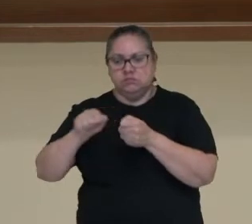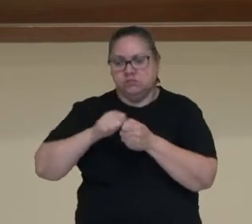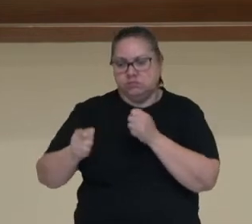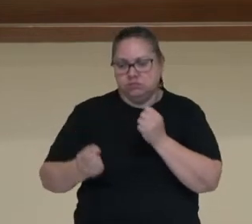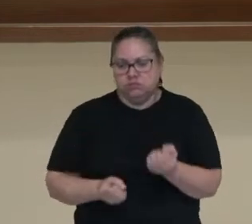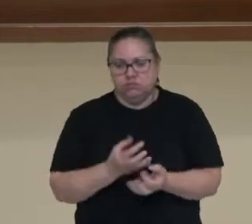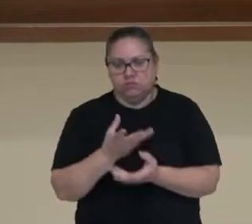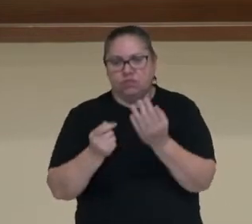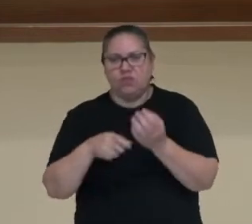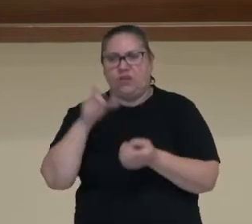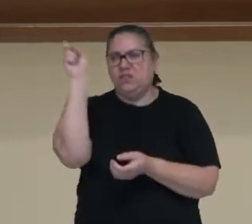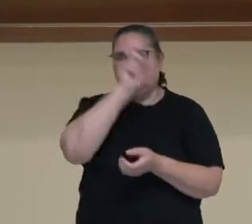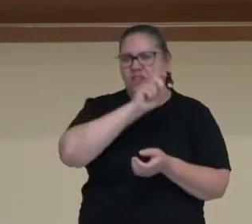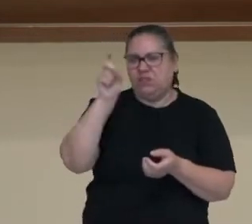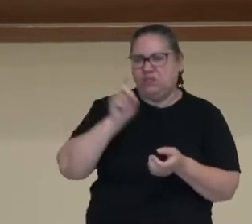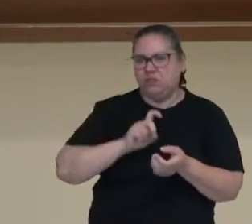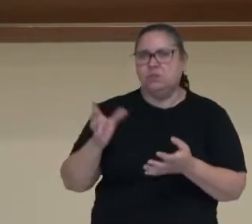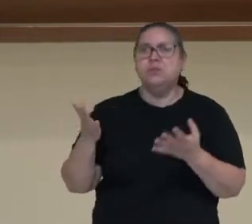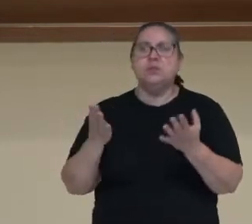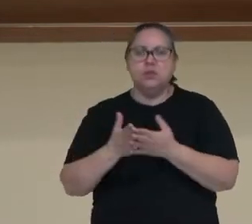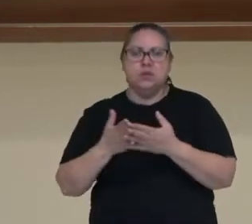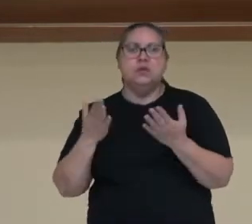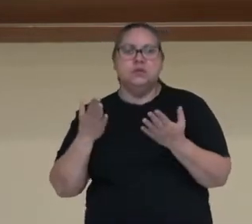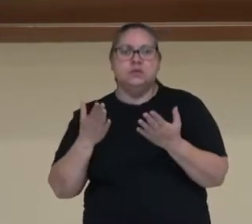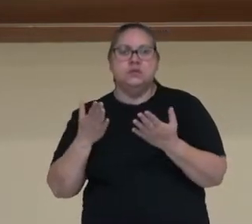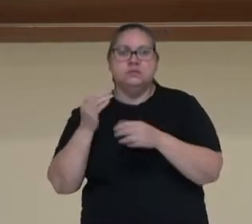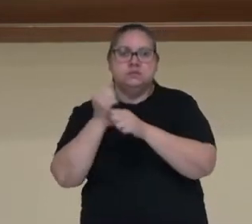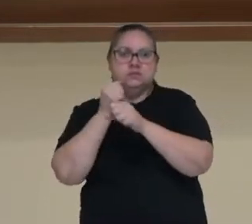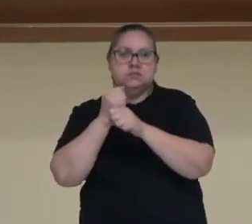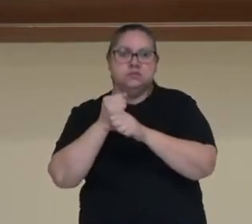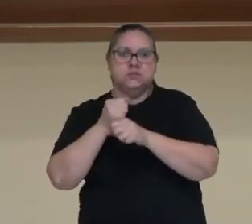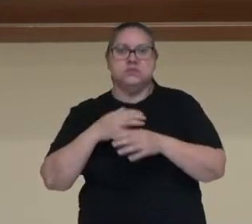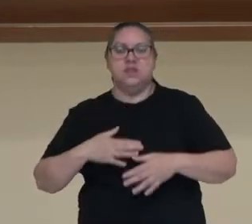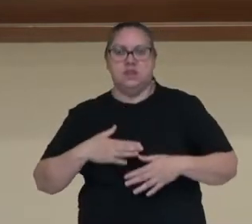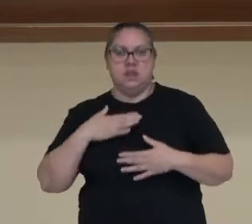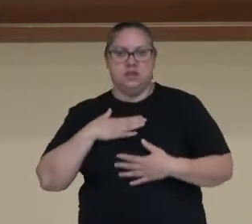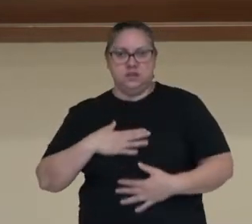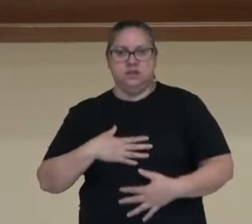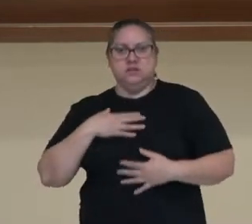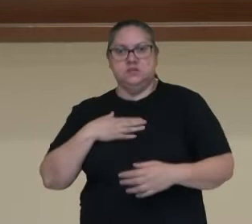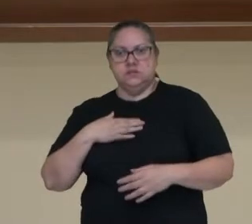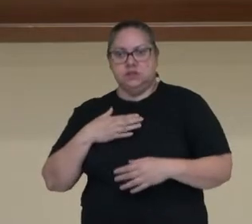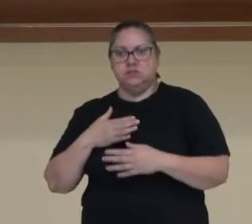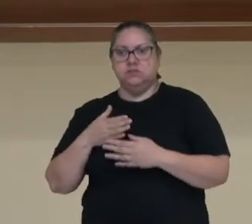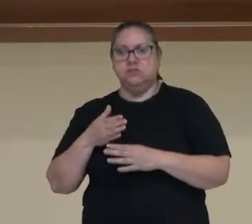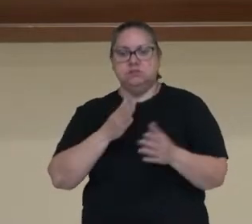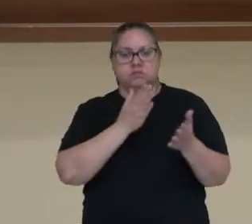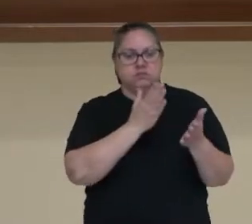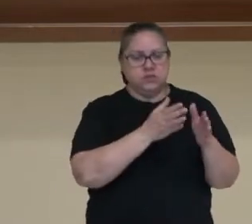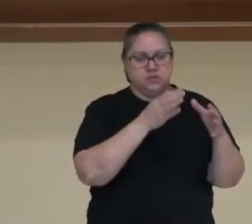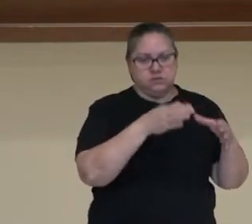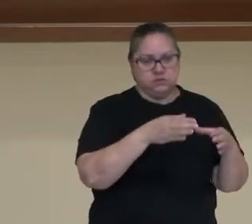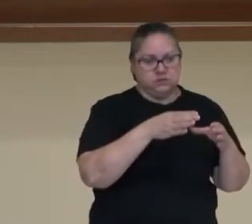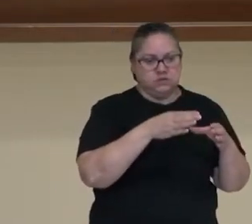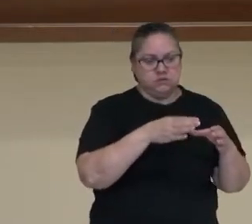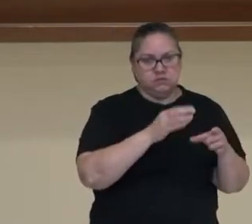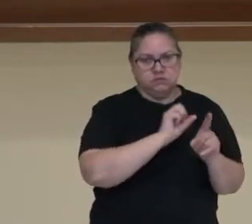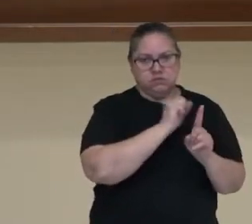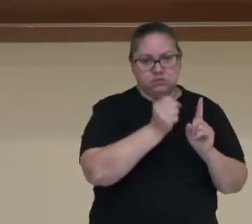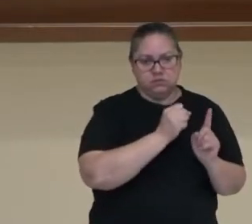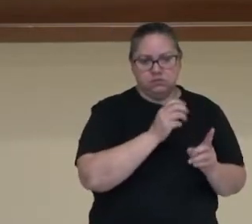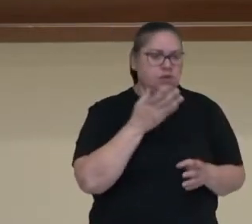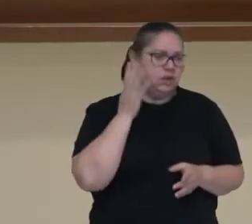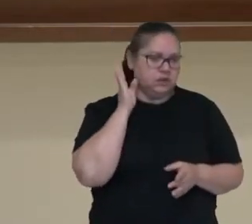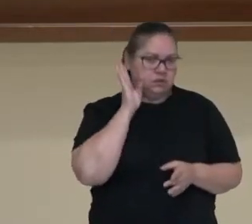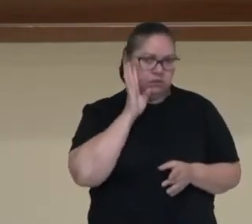fogo, pichações, passou por um vandalismo, o que levou a uma séria discussão, uma parte da sociedade dizendo assim, olha, não é legal, seja